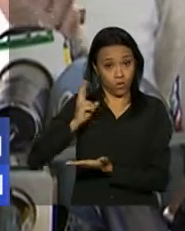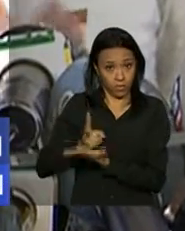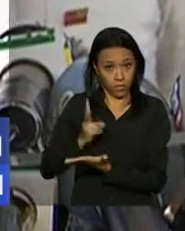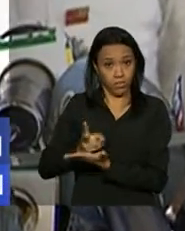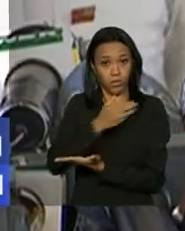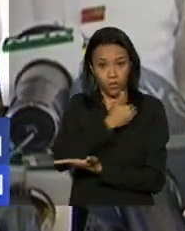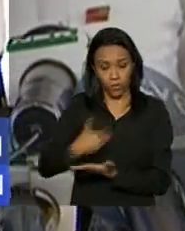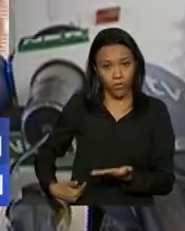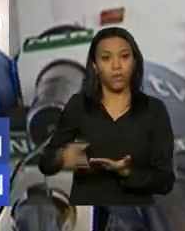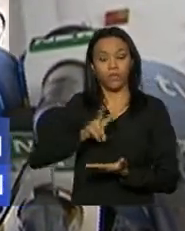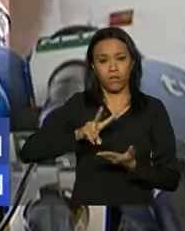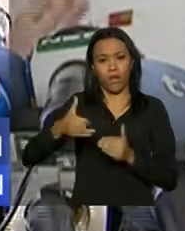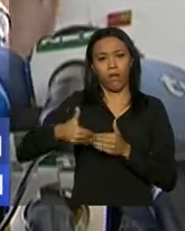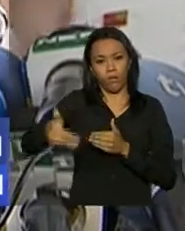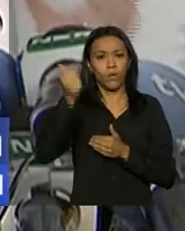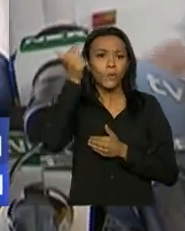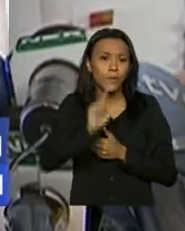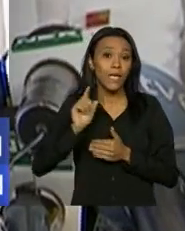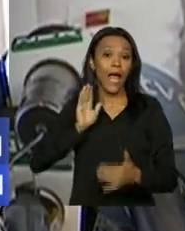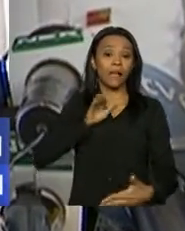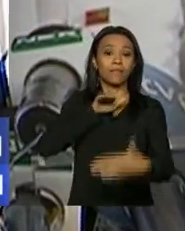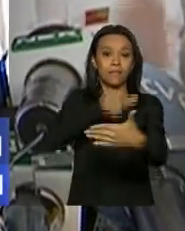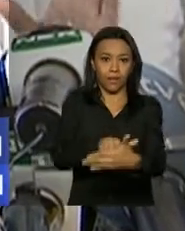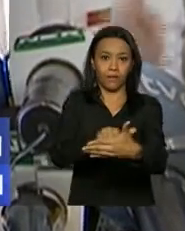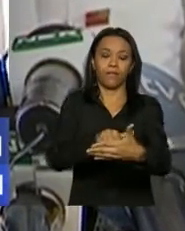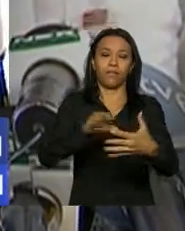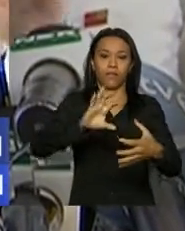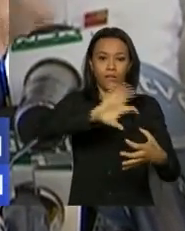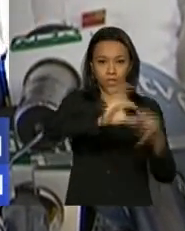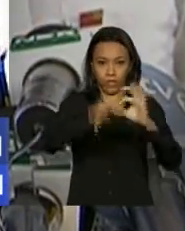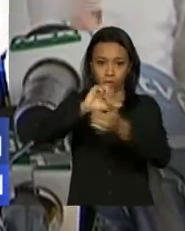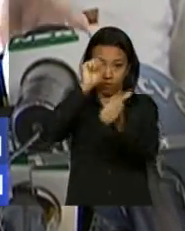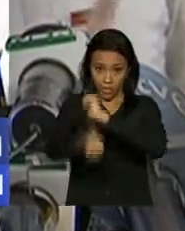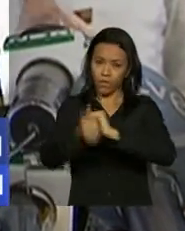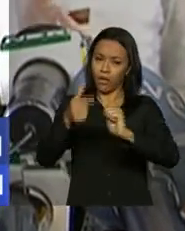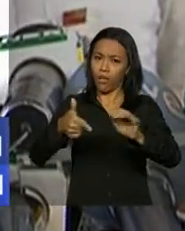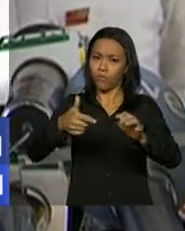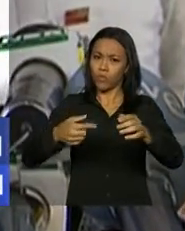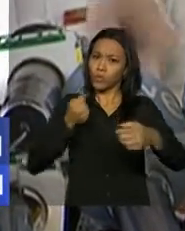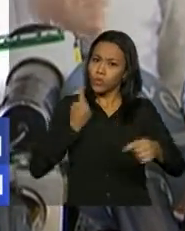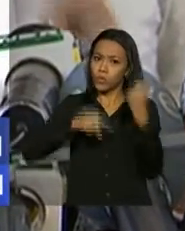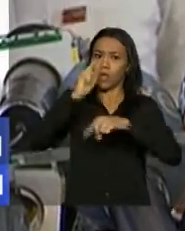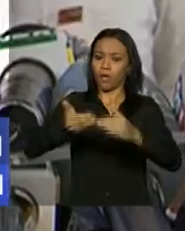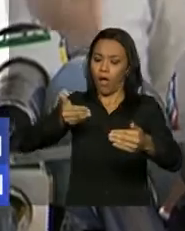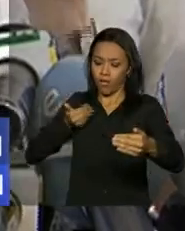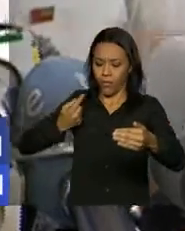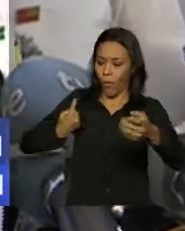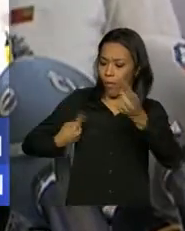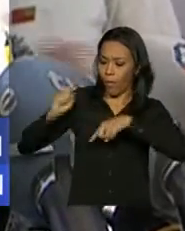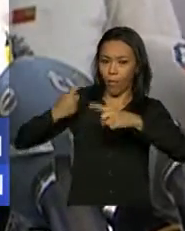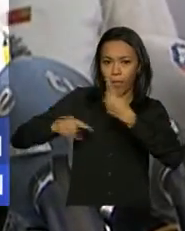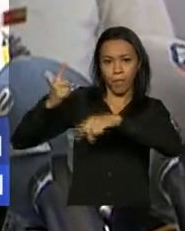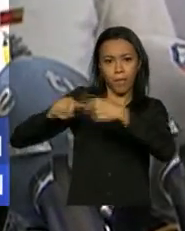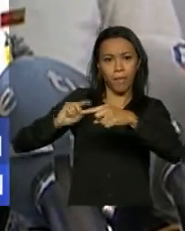nós conseguiremos, até as Olimpíadas, ter um sucesso bastante considerável nesse